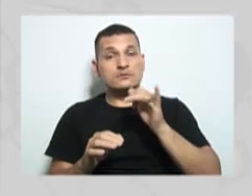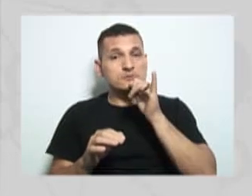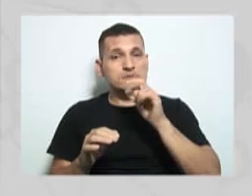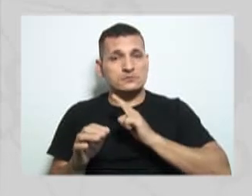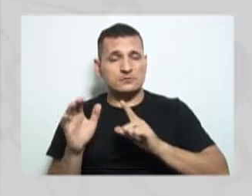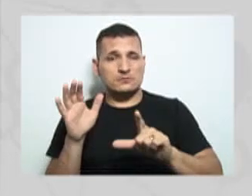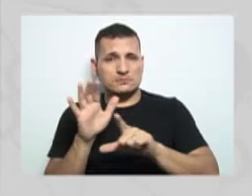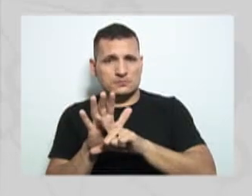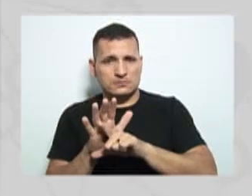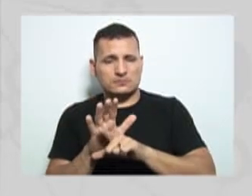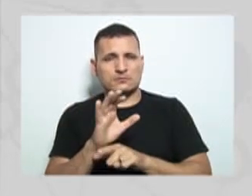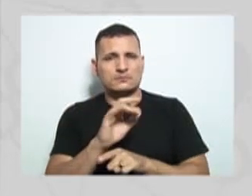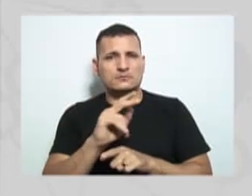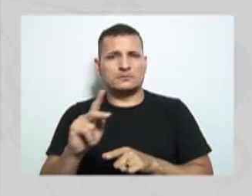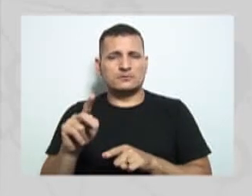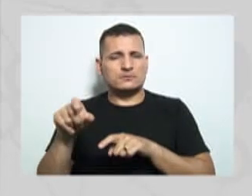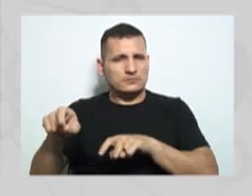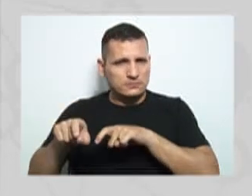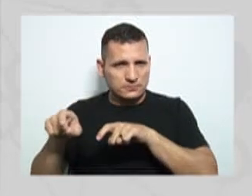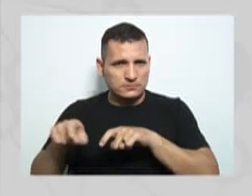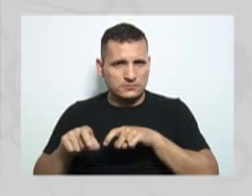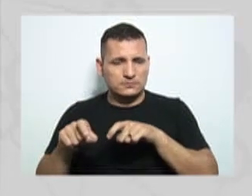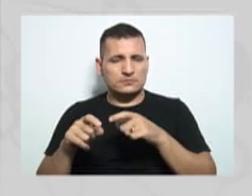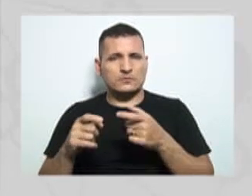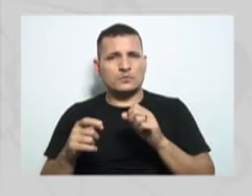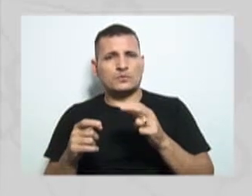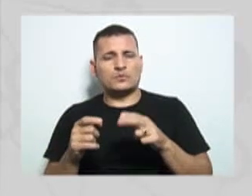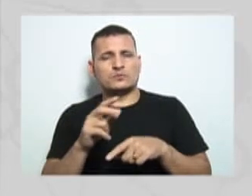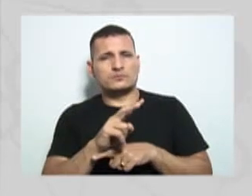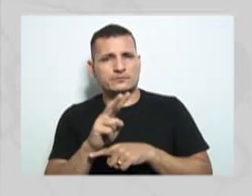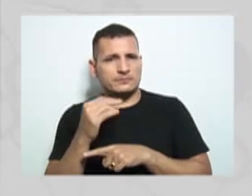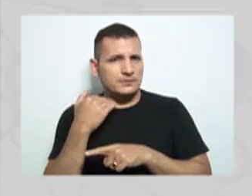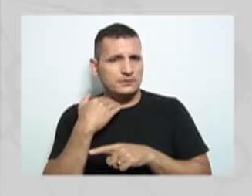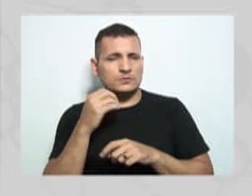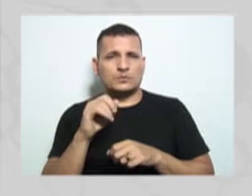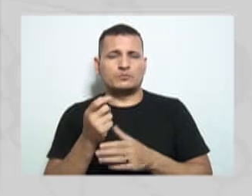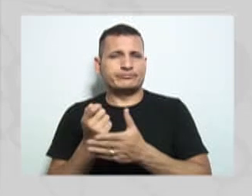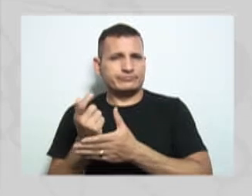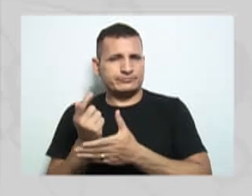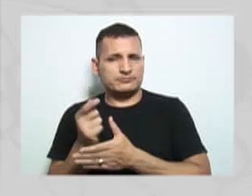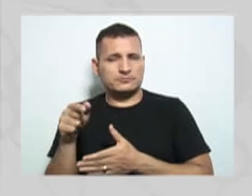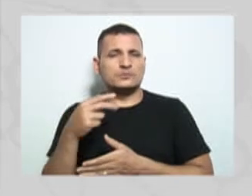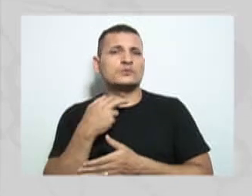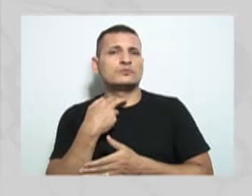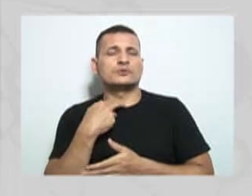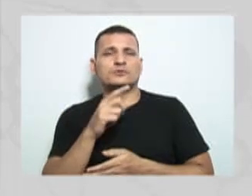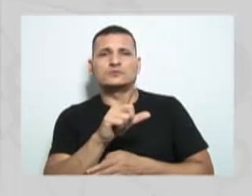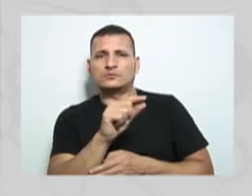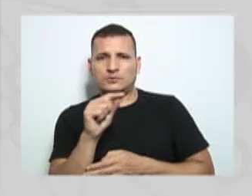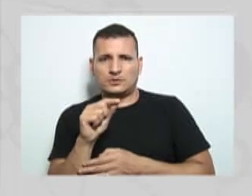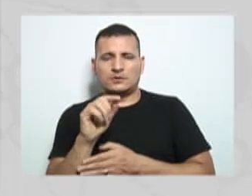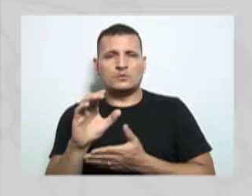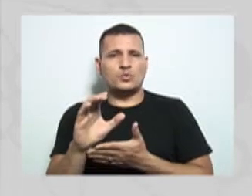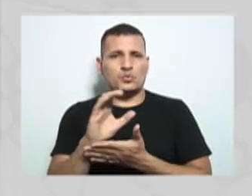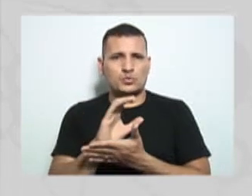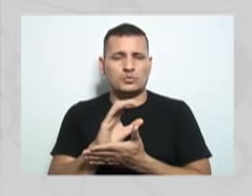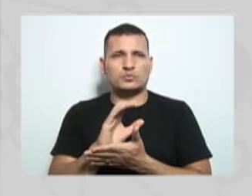As cooperativas de produção agropecuária, de crédito e de consumo não podem optar por este regime.